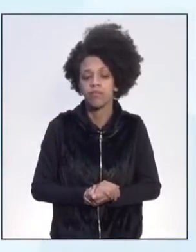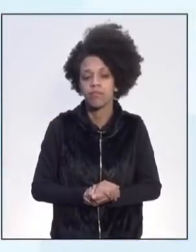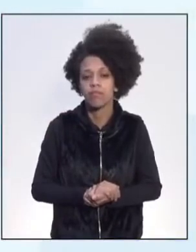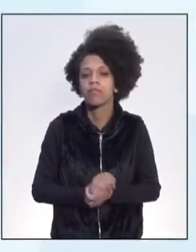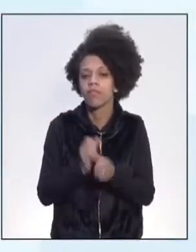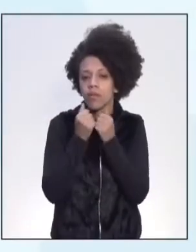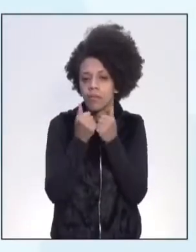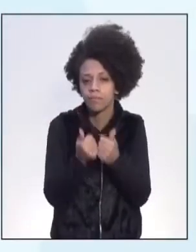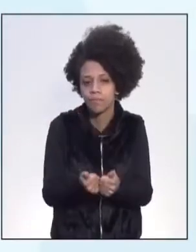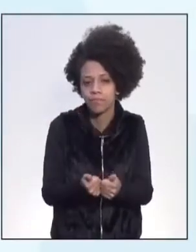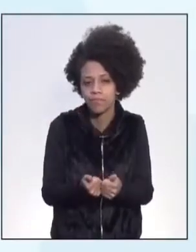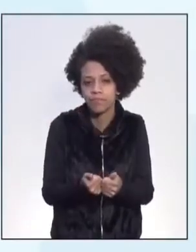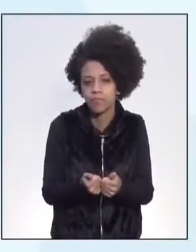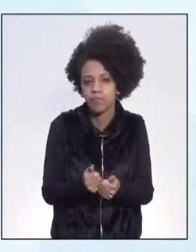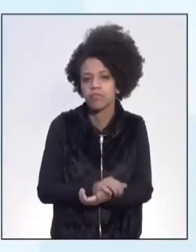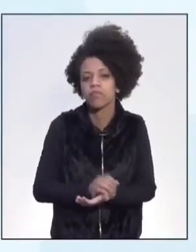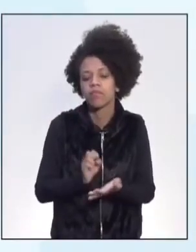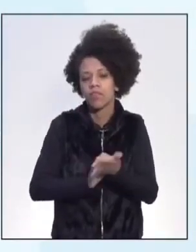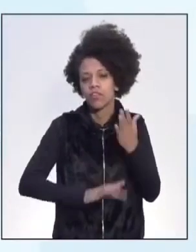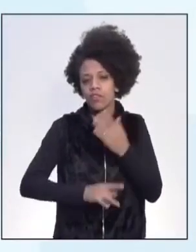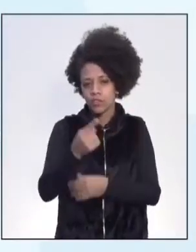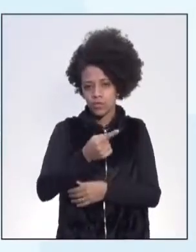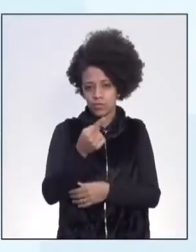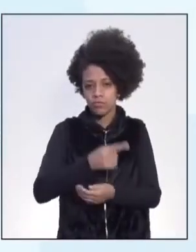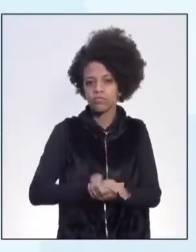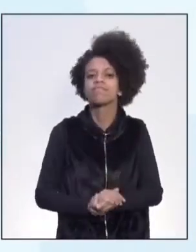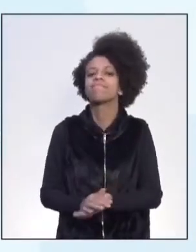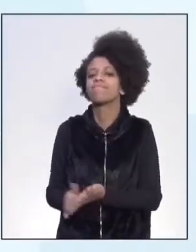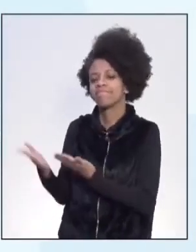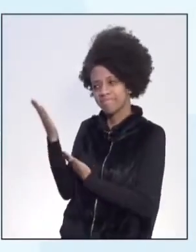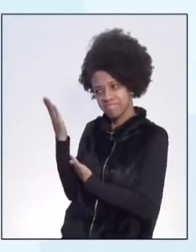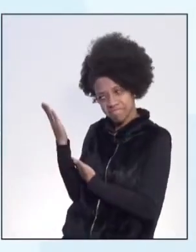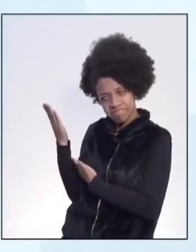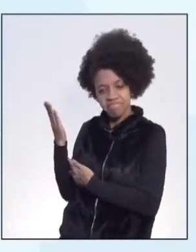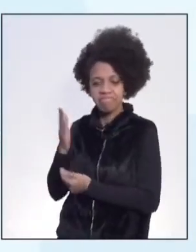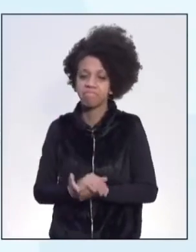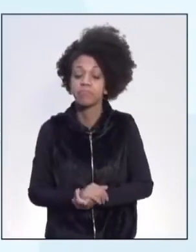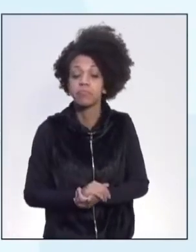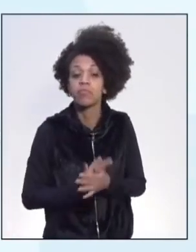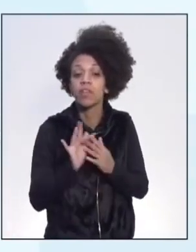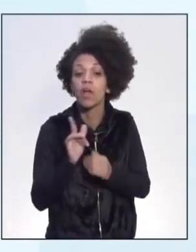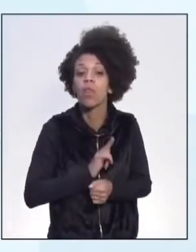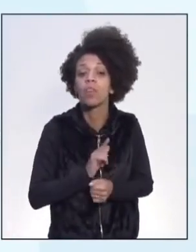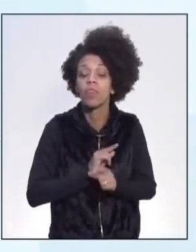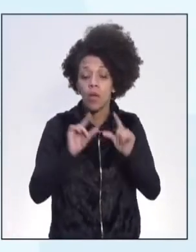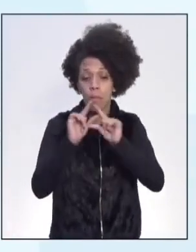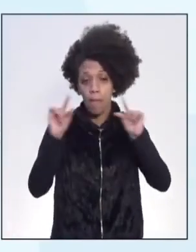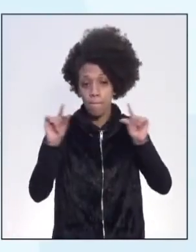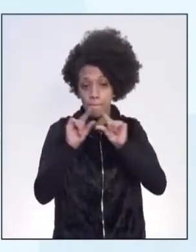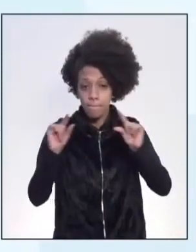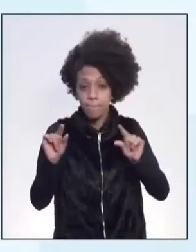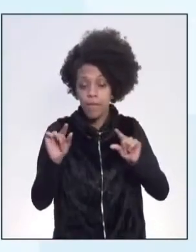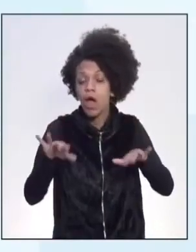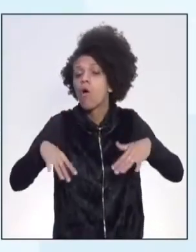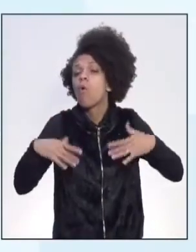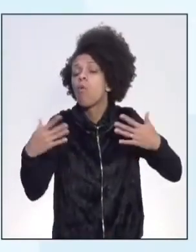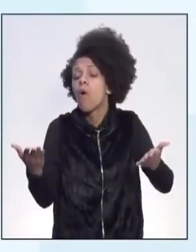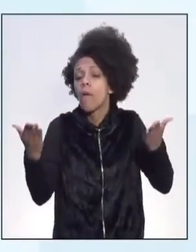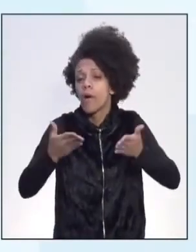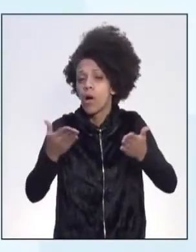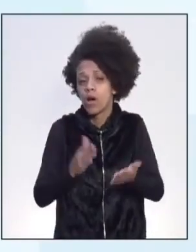Muito bom. Aqui, atividade 1. Pode pôr na tela para eles? Isso. Então, a gente tem uma função. Qual é a nossa função